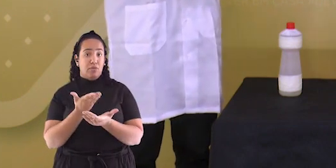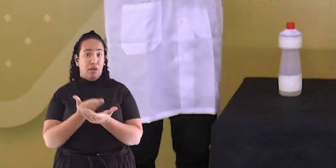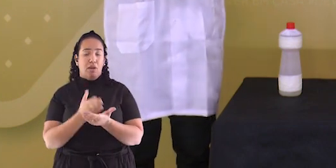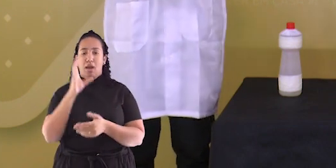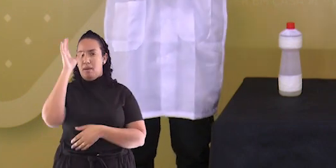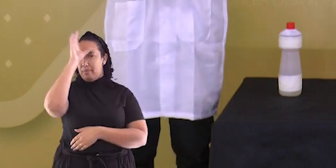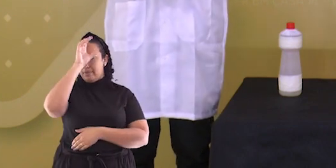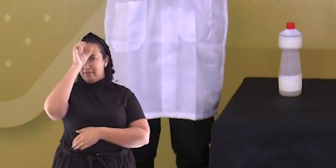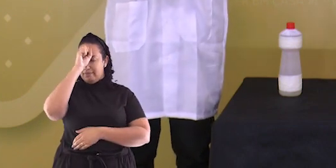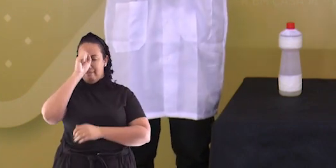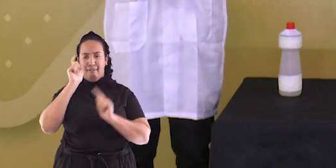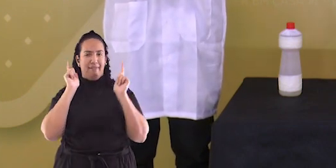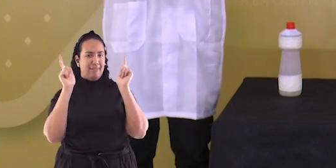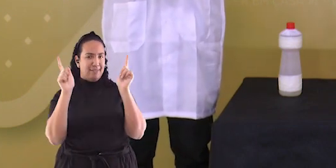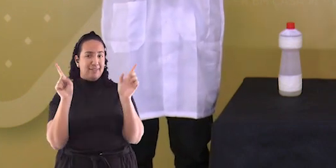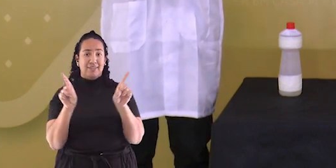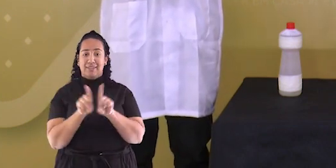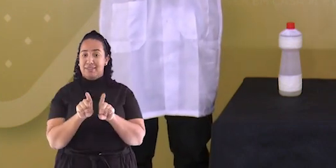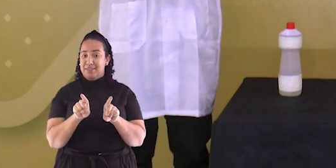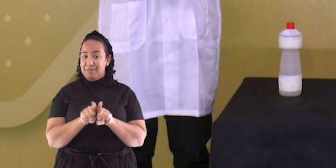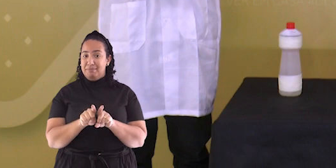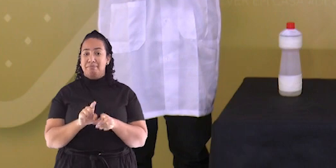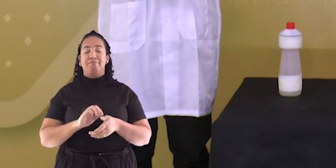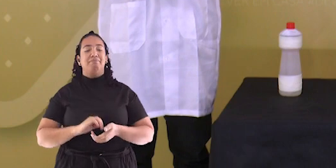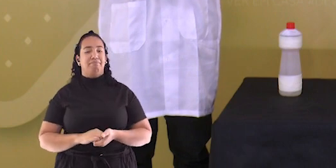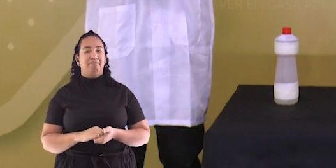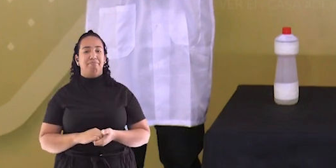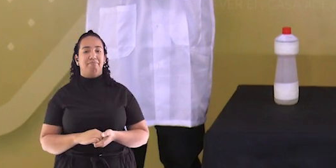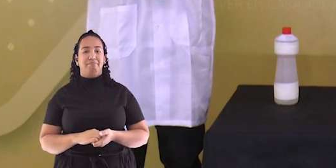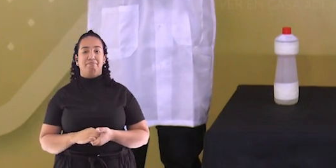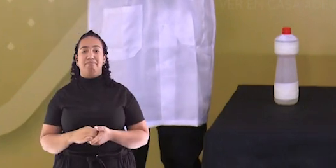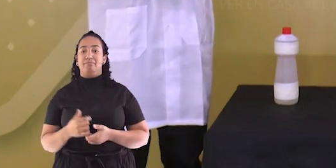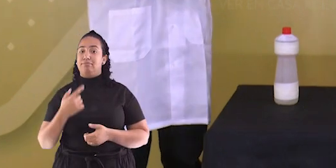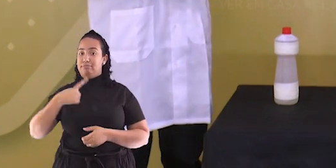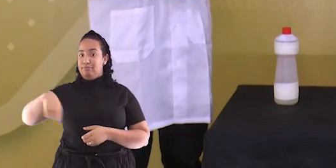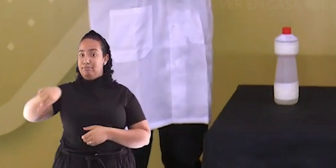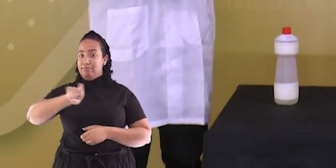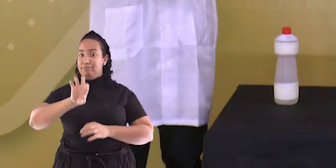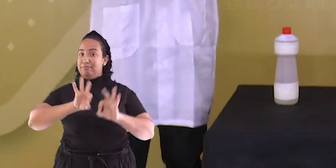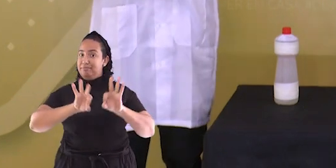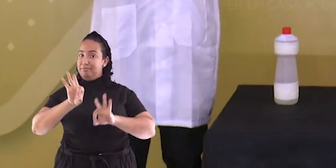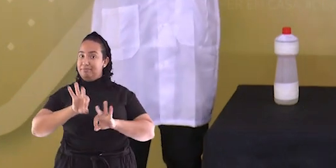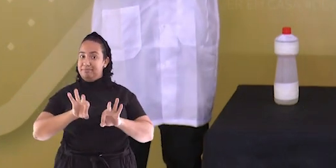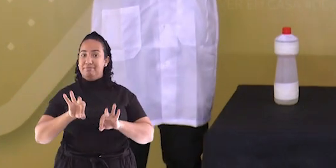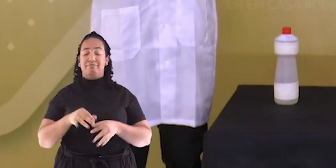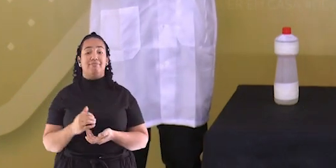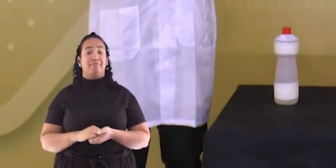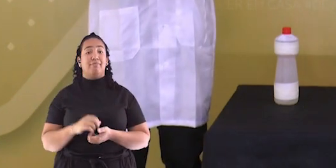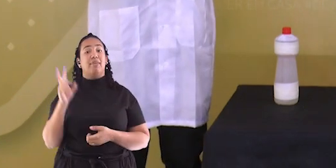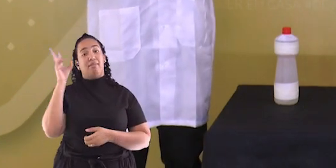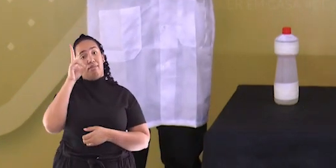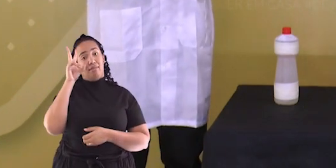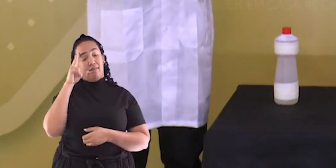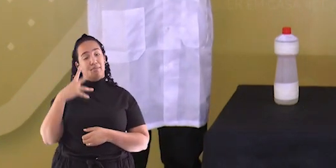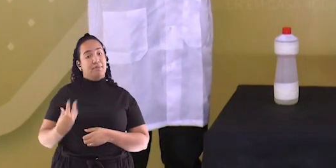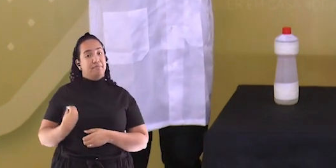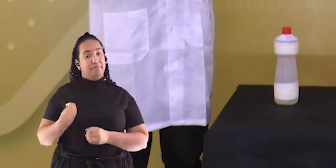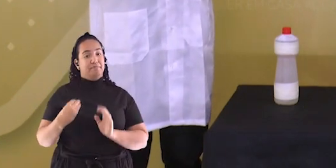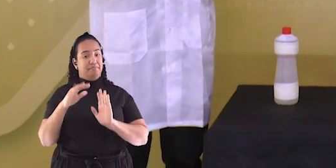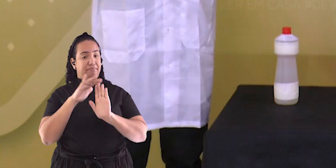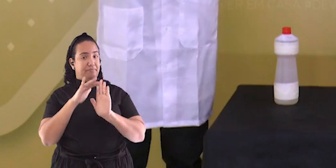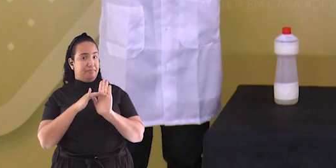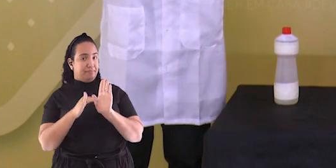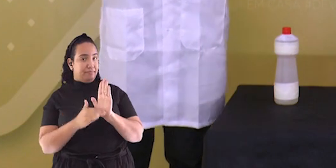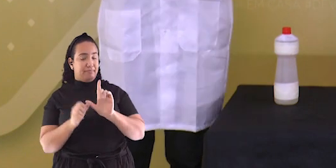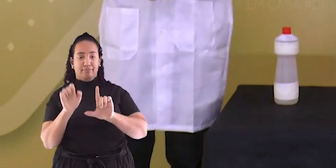possível e mais divertida também. Mais encantadora, no geral. Estamos aqui para isso, né? E não esqueçam de registrar a presença pelo QR